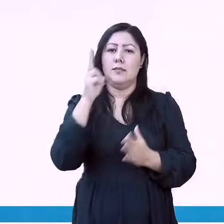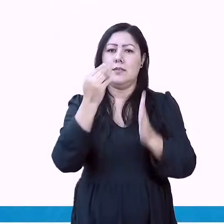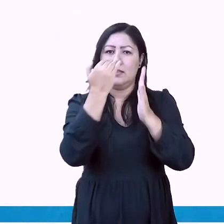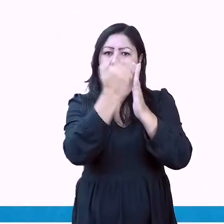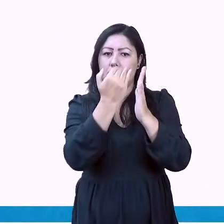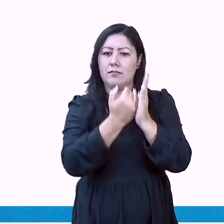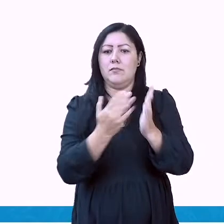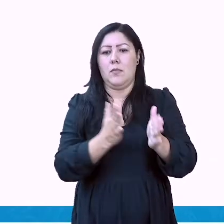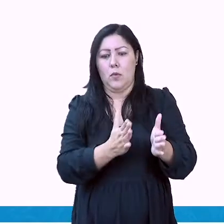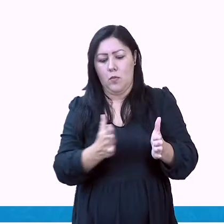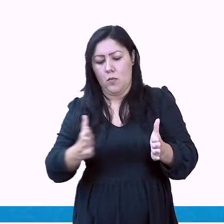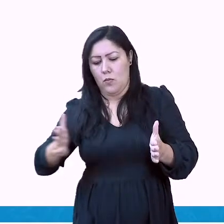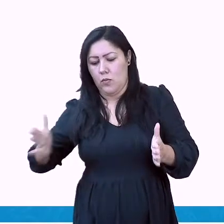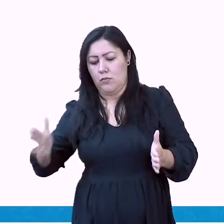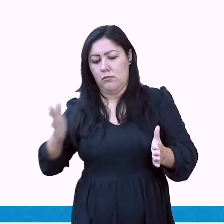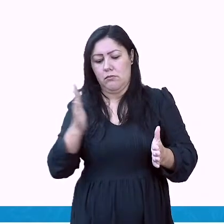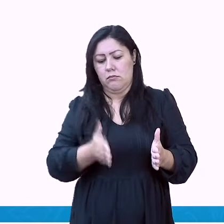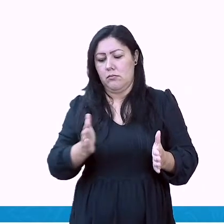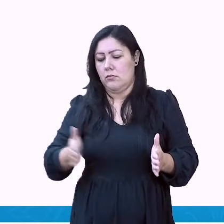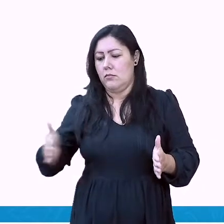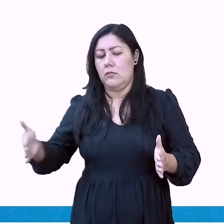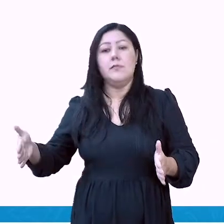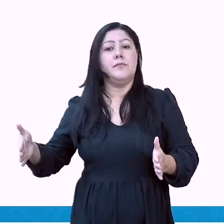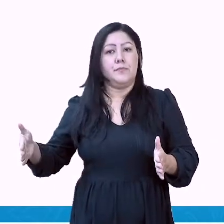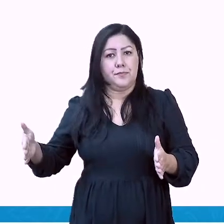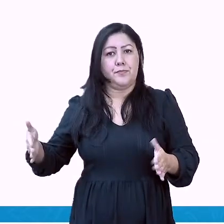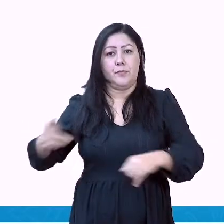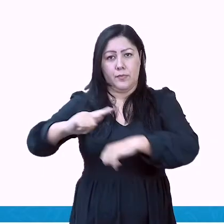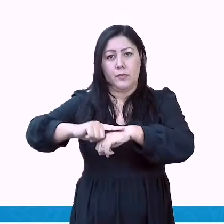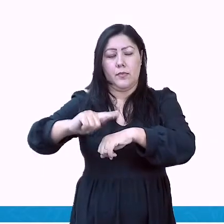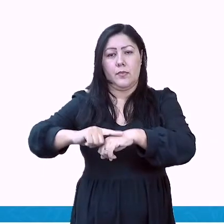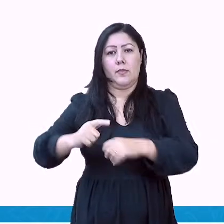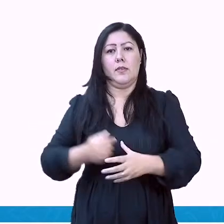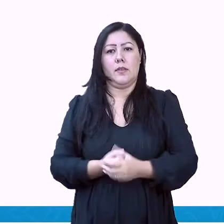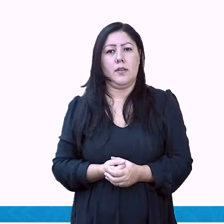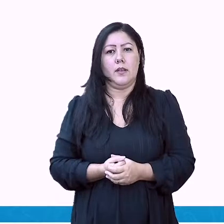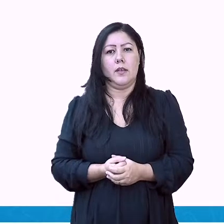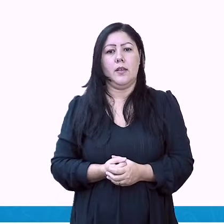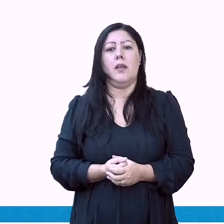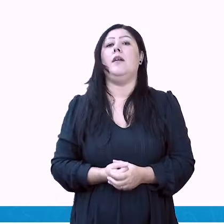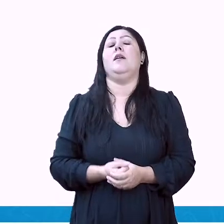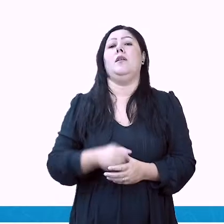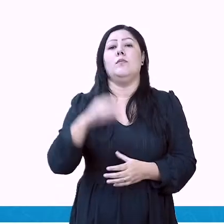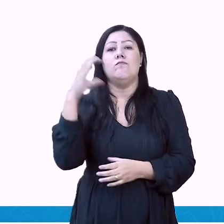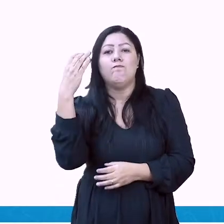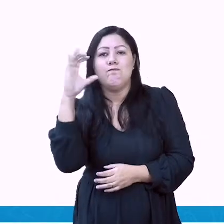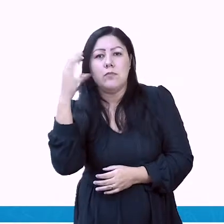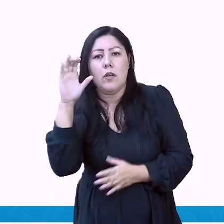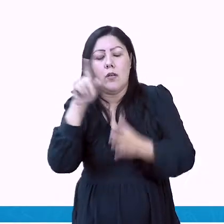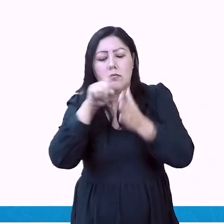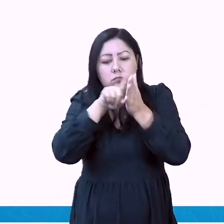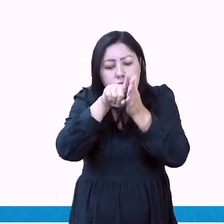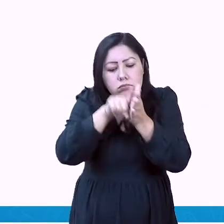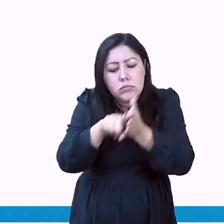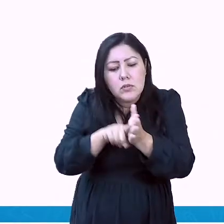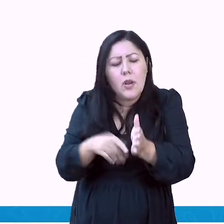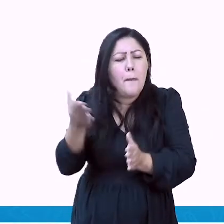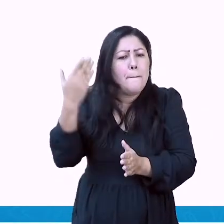né, chamada de tempo geológico. A maior parte dos cientistas estudam o passado da